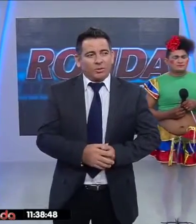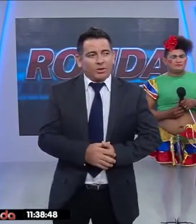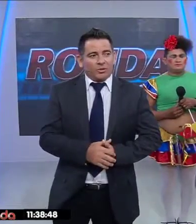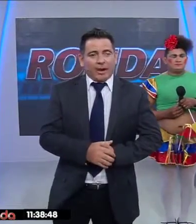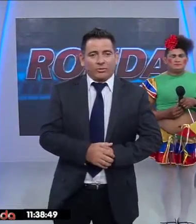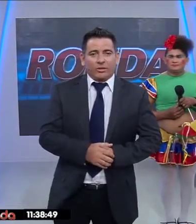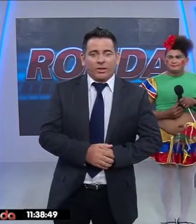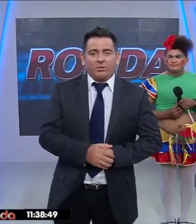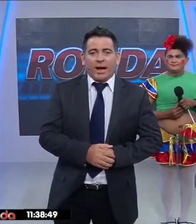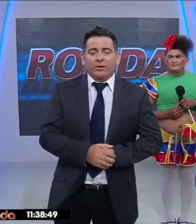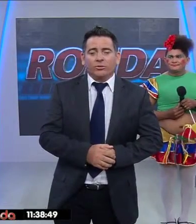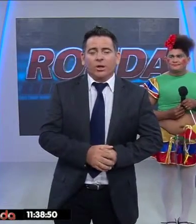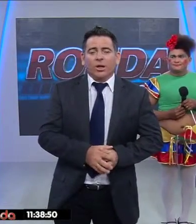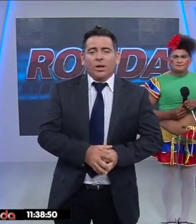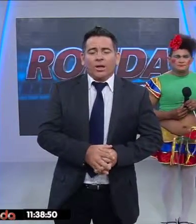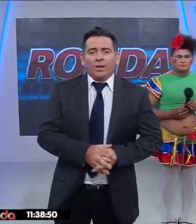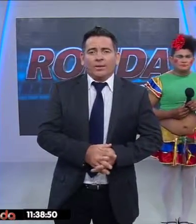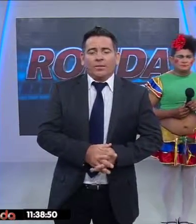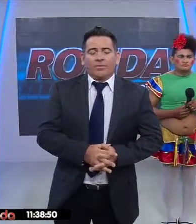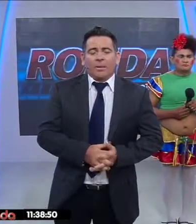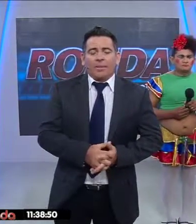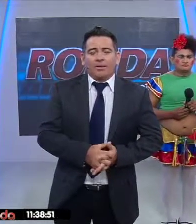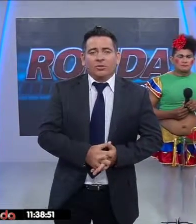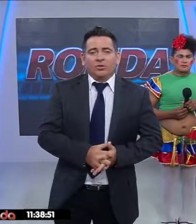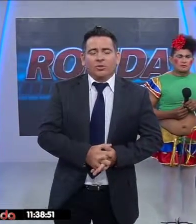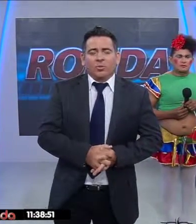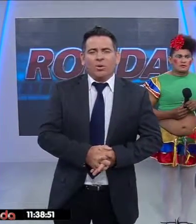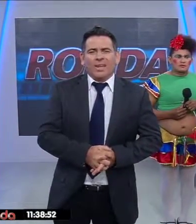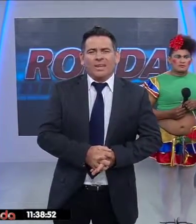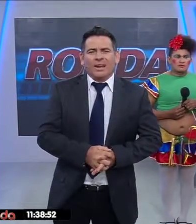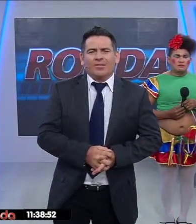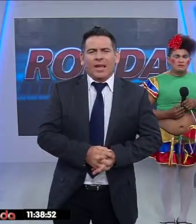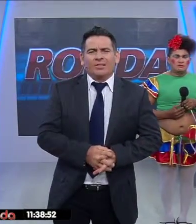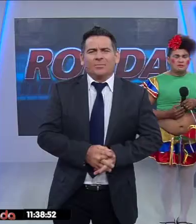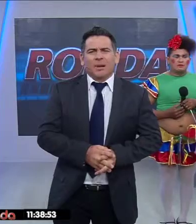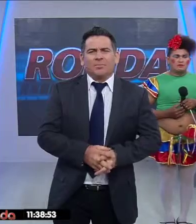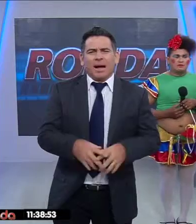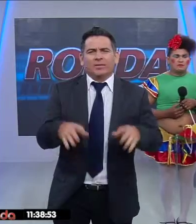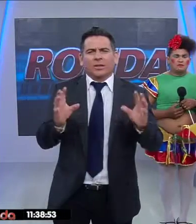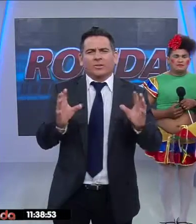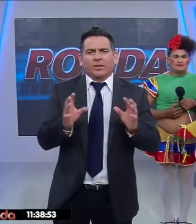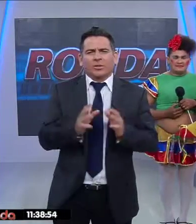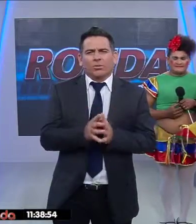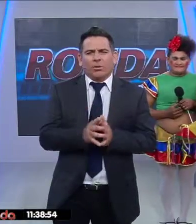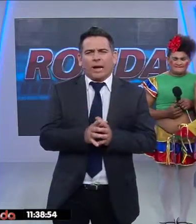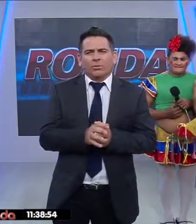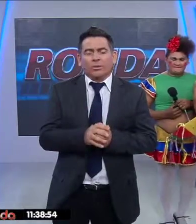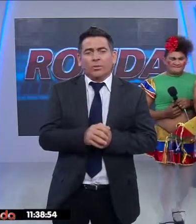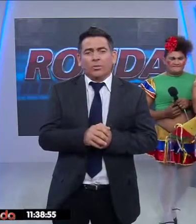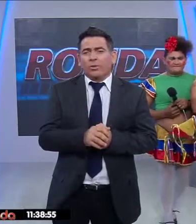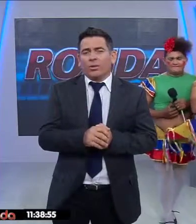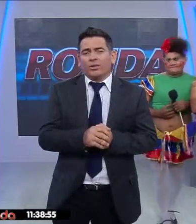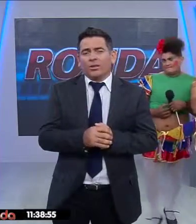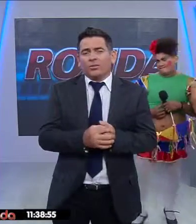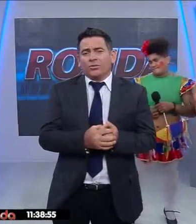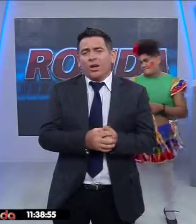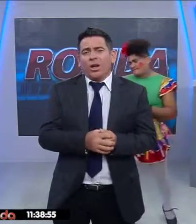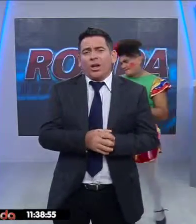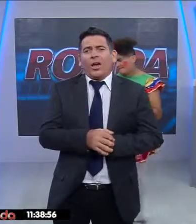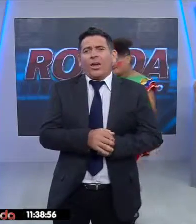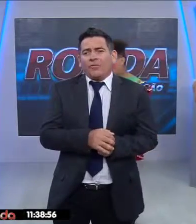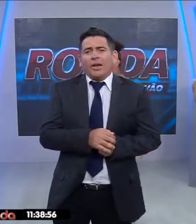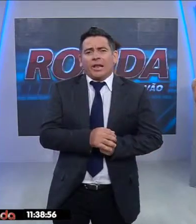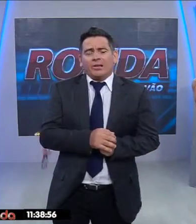dei os meus primeiros passos aqui no rádio, e na televisão a partir de Timon, e aquela frase emblemática que eu já tenho colocado aqui, que o meu norte é